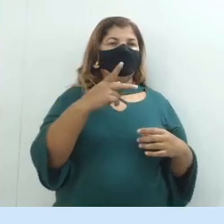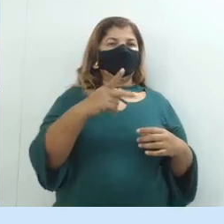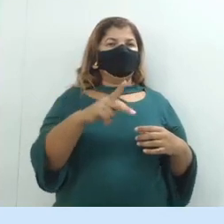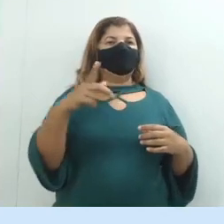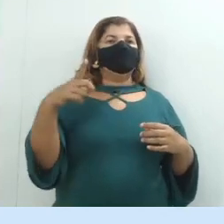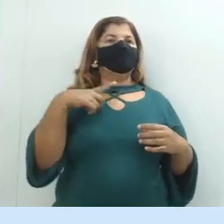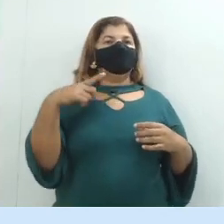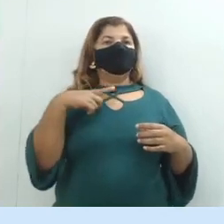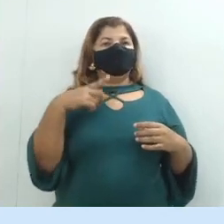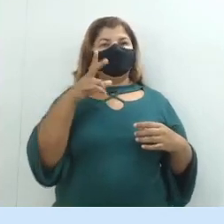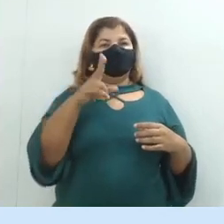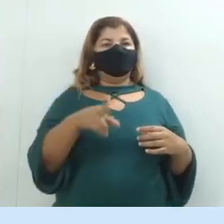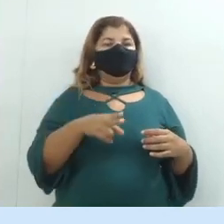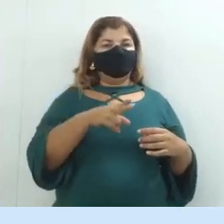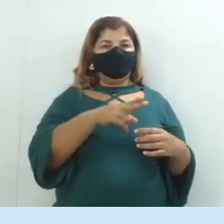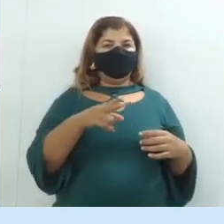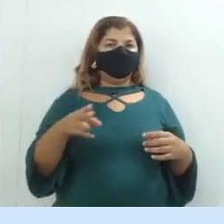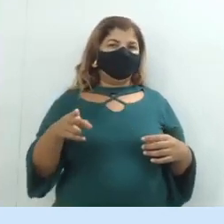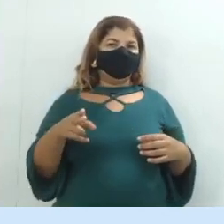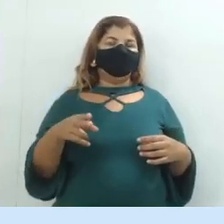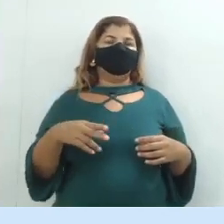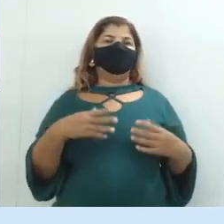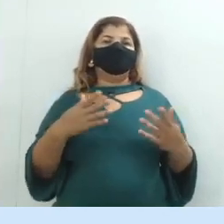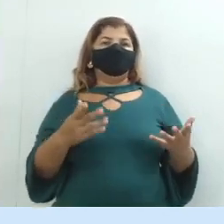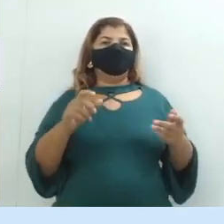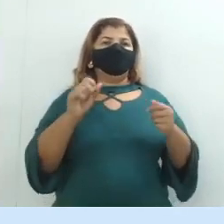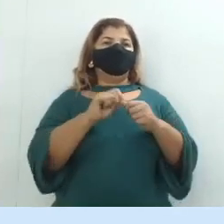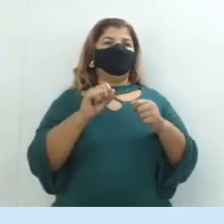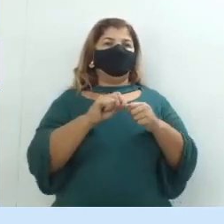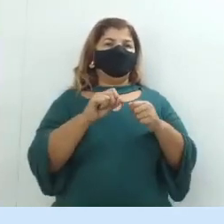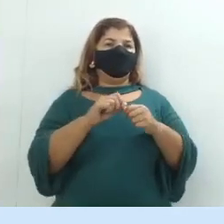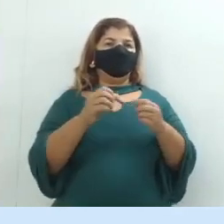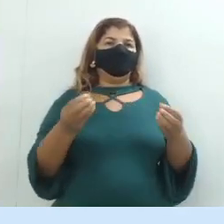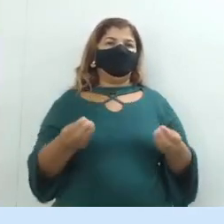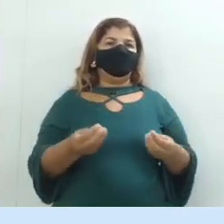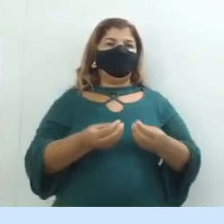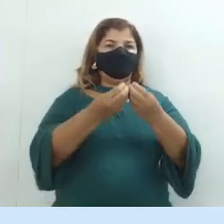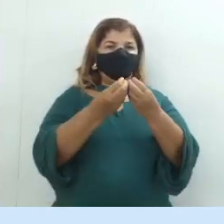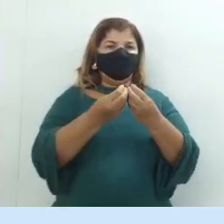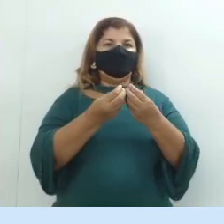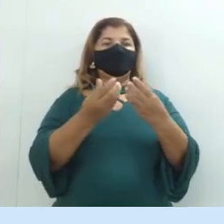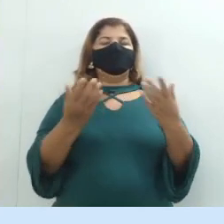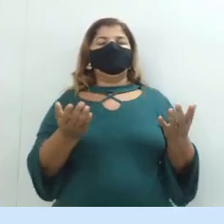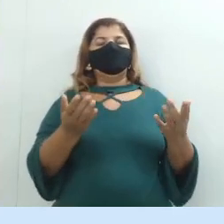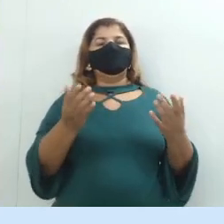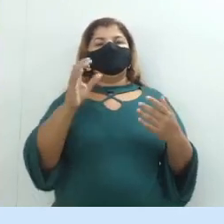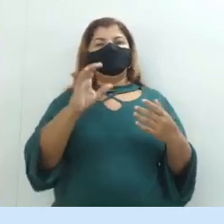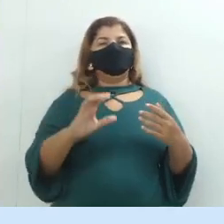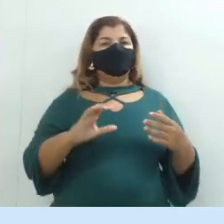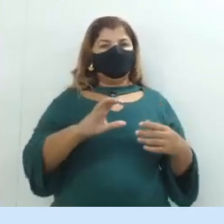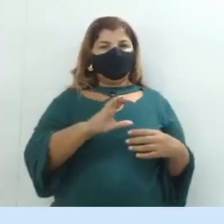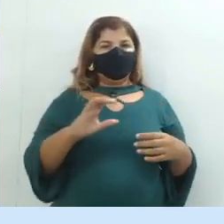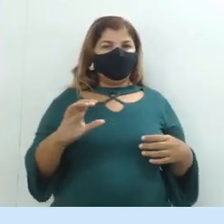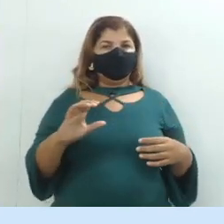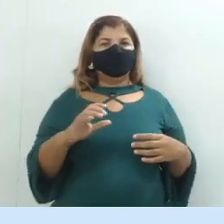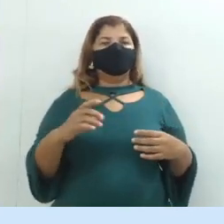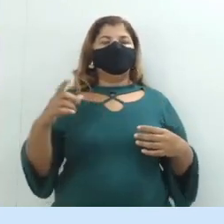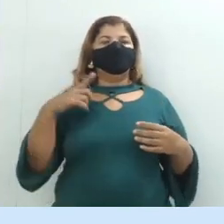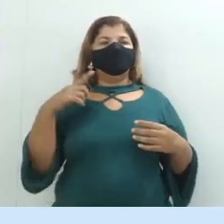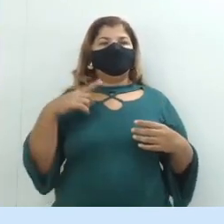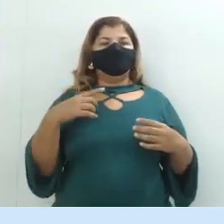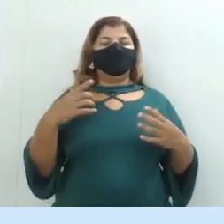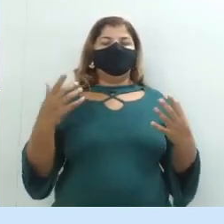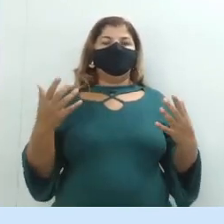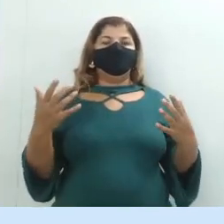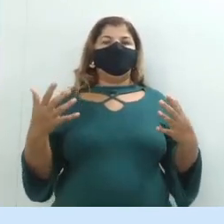é padre, ele faz as missas, né? Faz os rituais católicos todos, e ele está entrando em